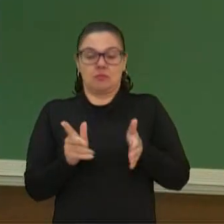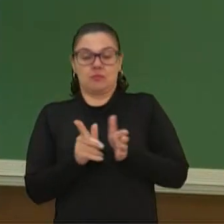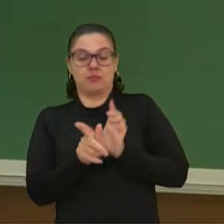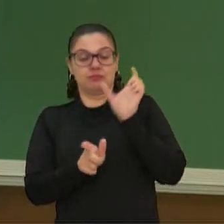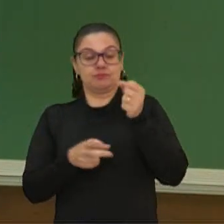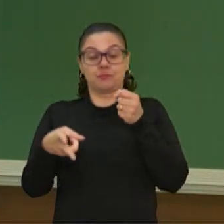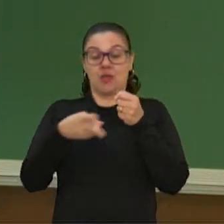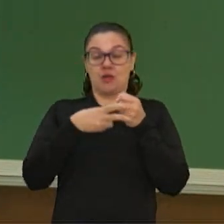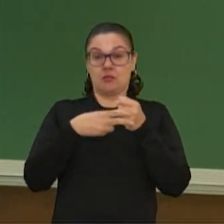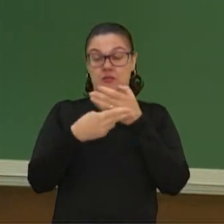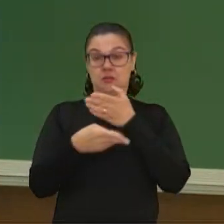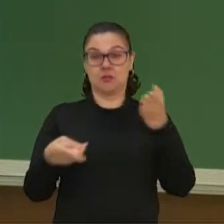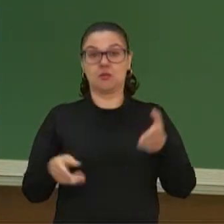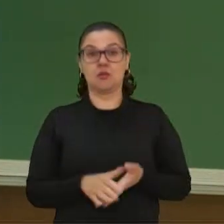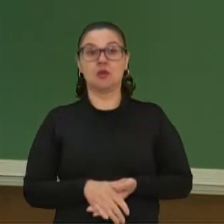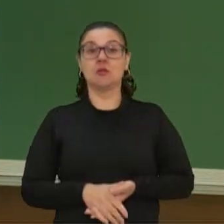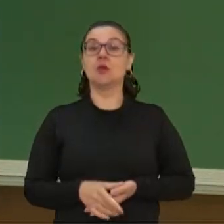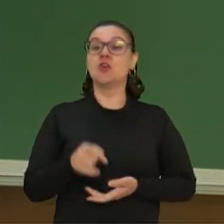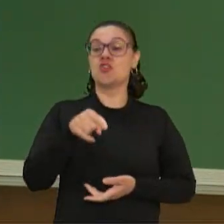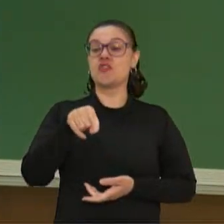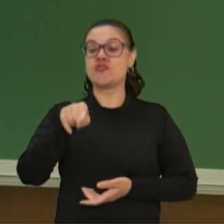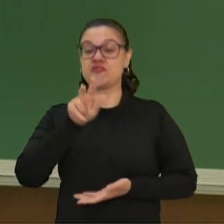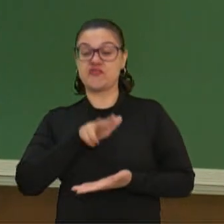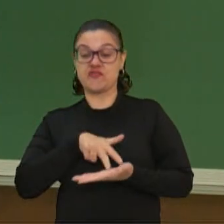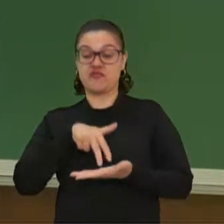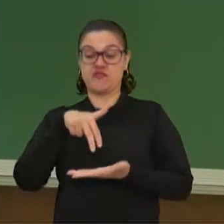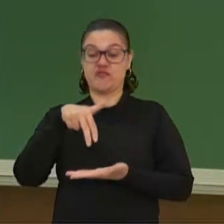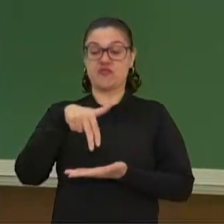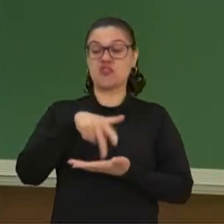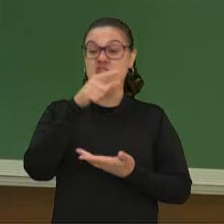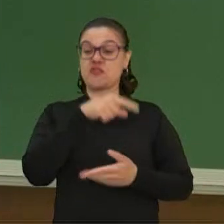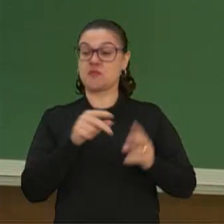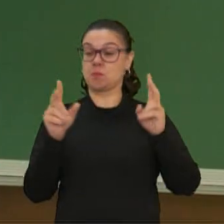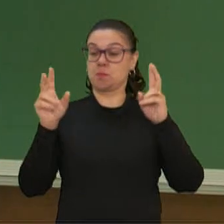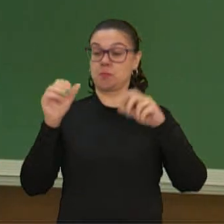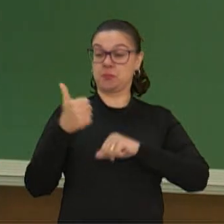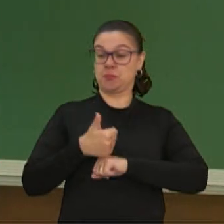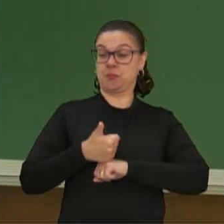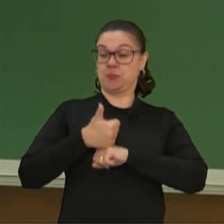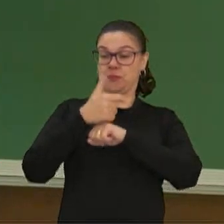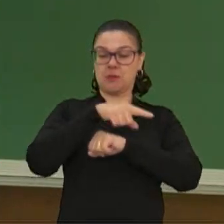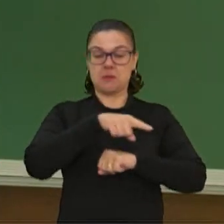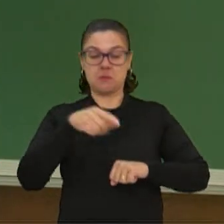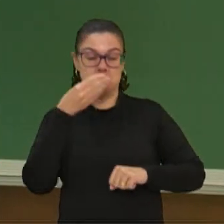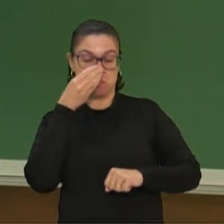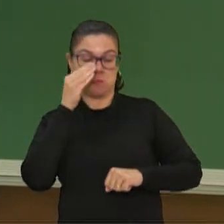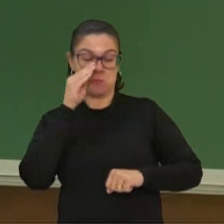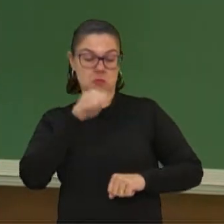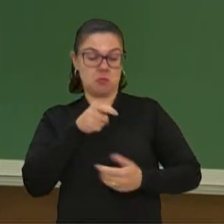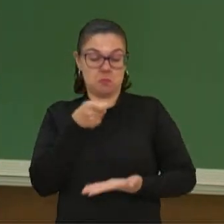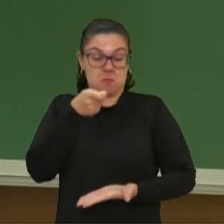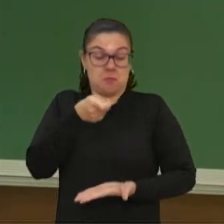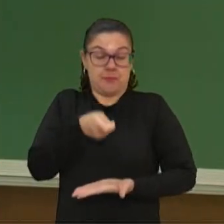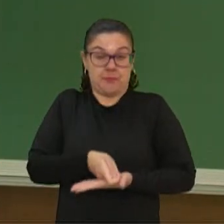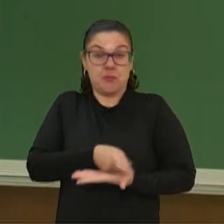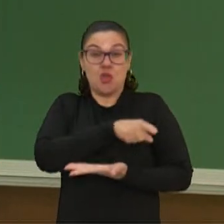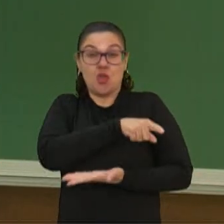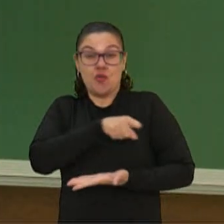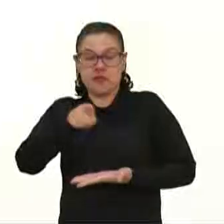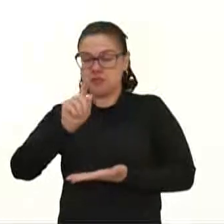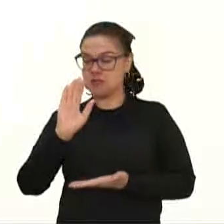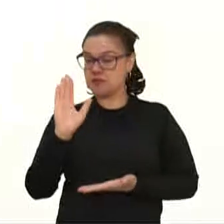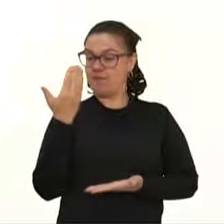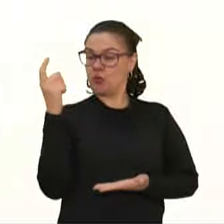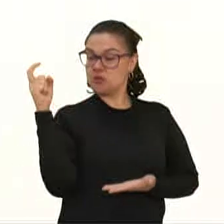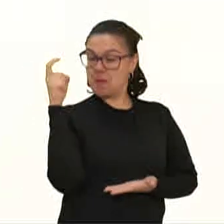emprego verbal da linguagem. Ó soberbos titulares, tão desdenhosos e altivos, por